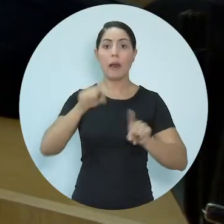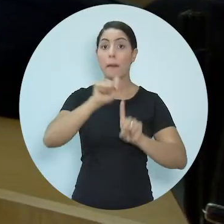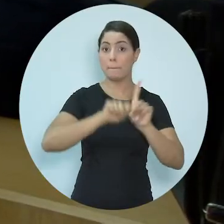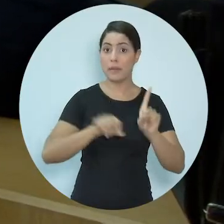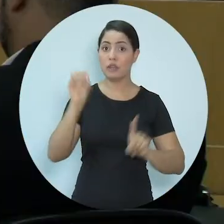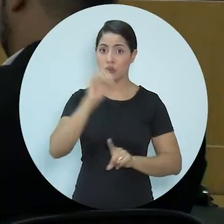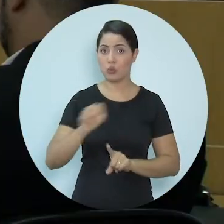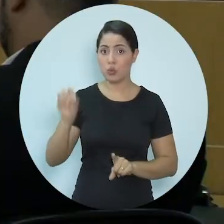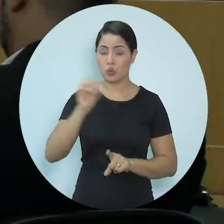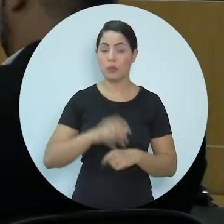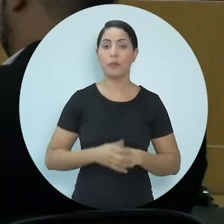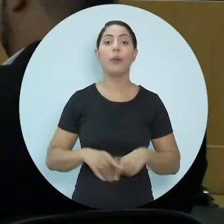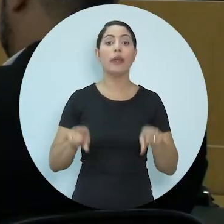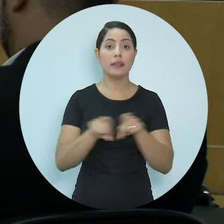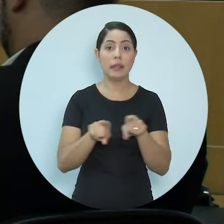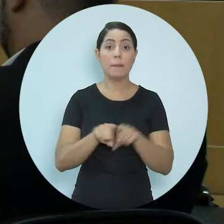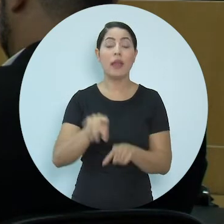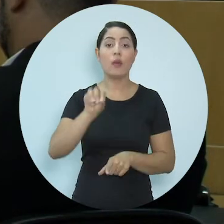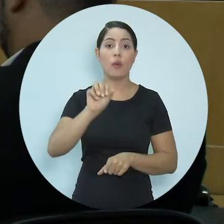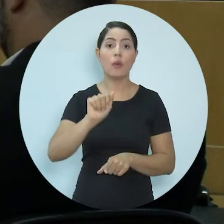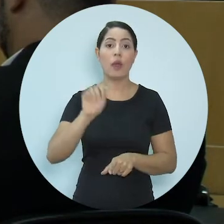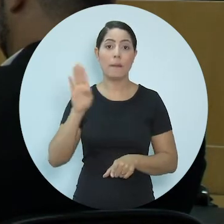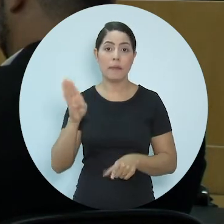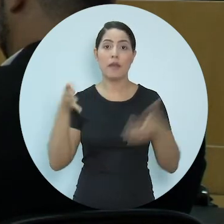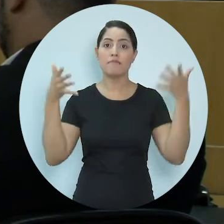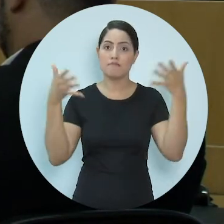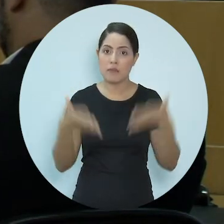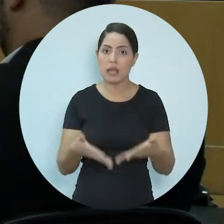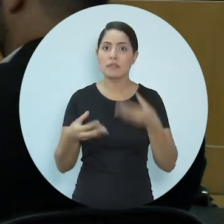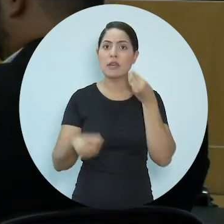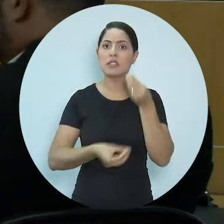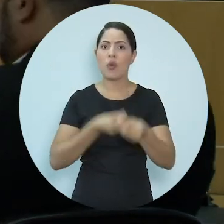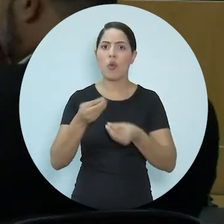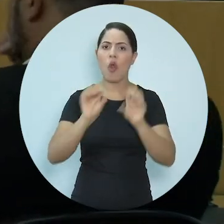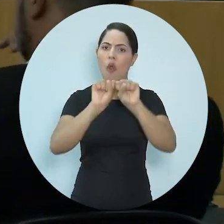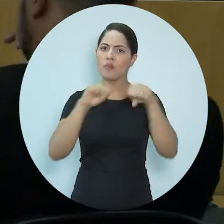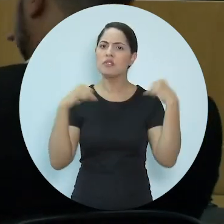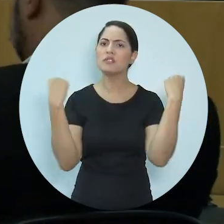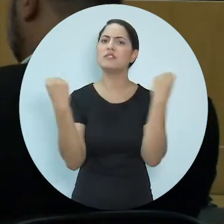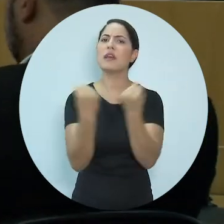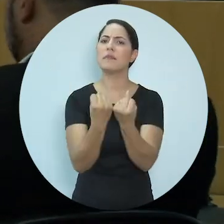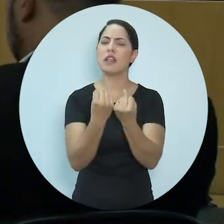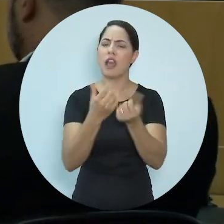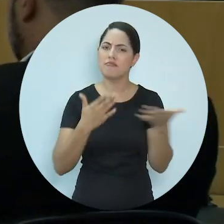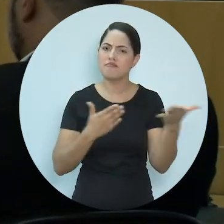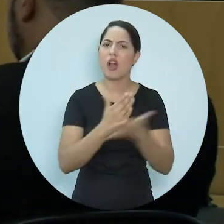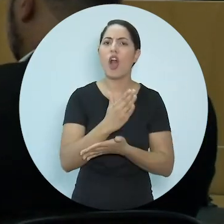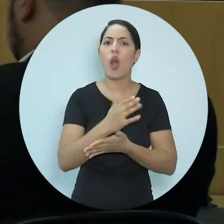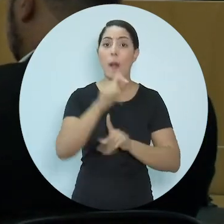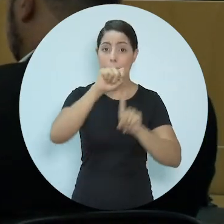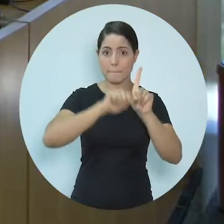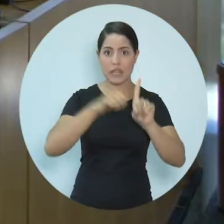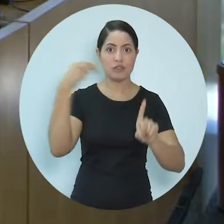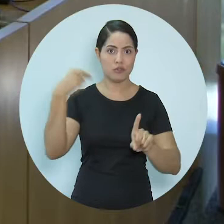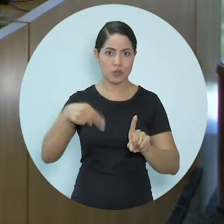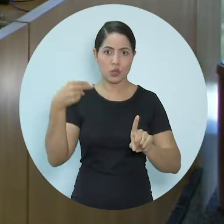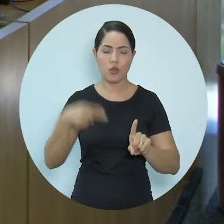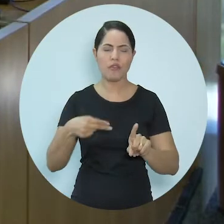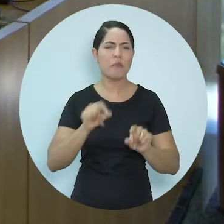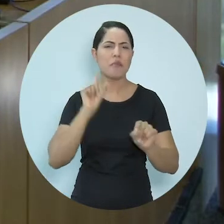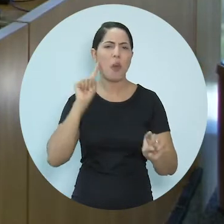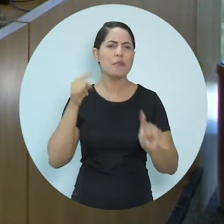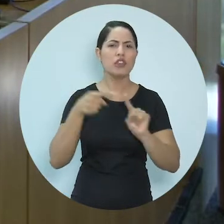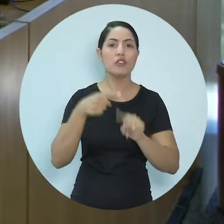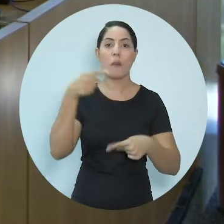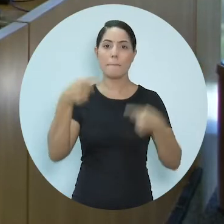em outubro. A Ordem também vai apoiar a realização de seminários pelas universidades federais em novembro. A